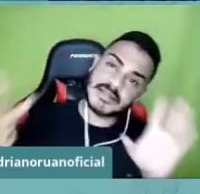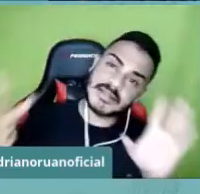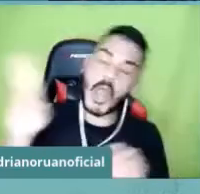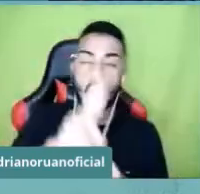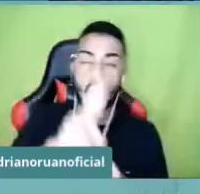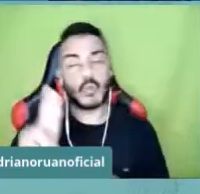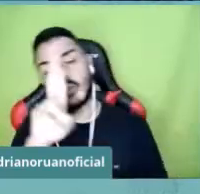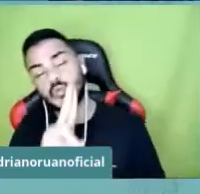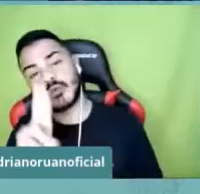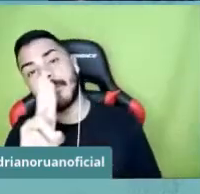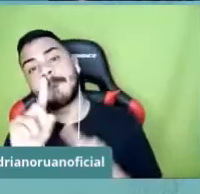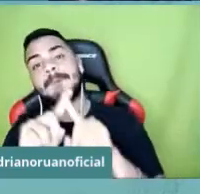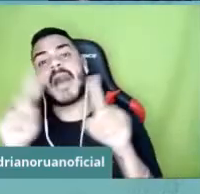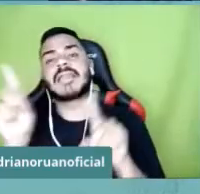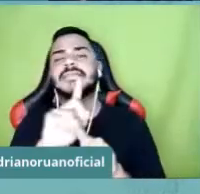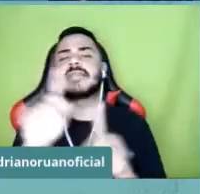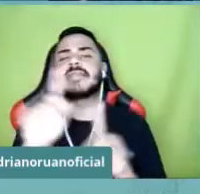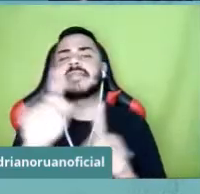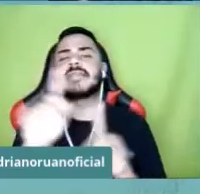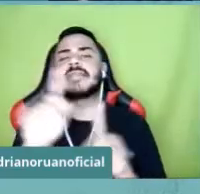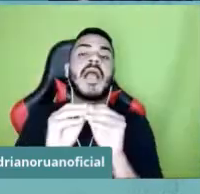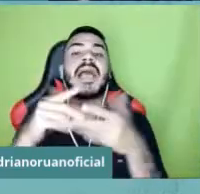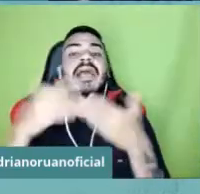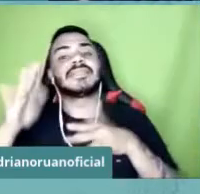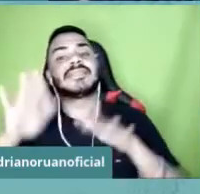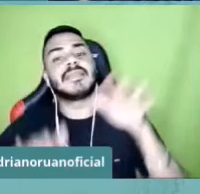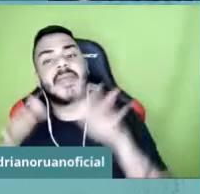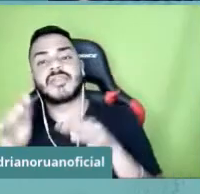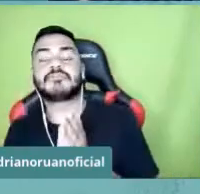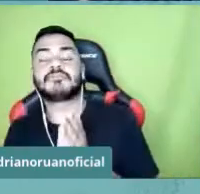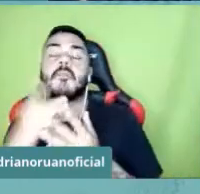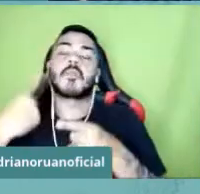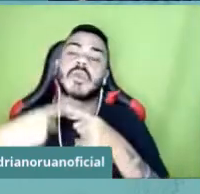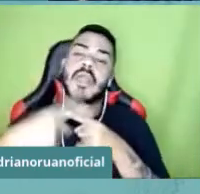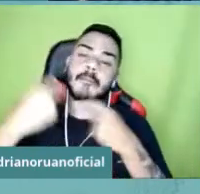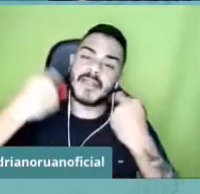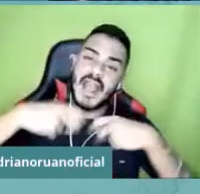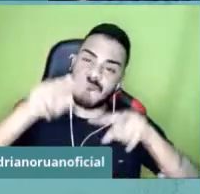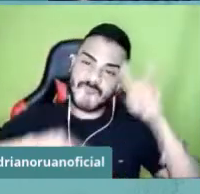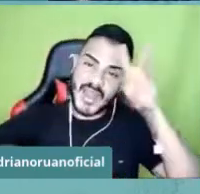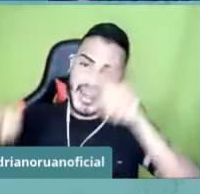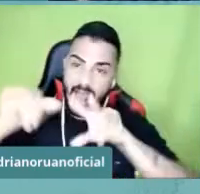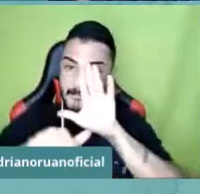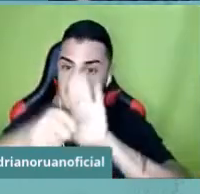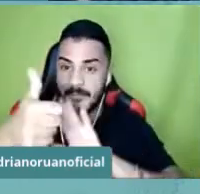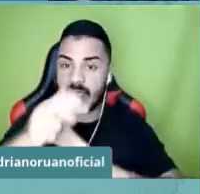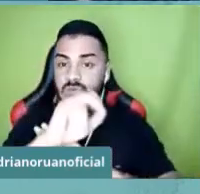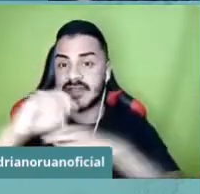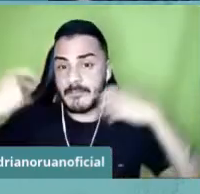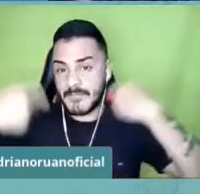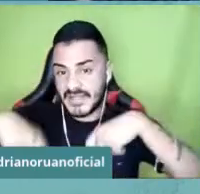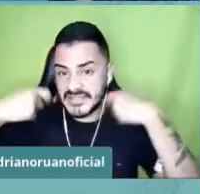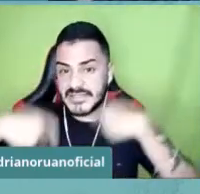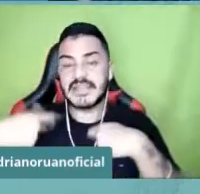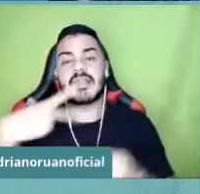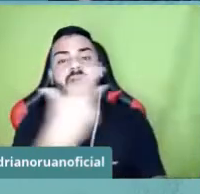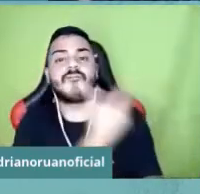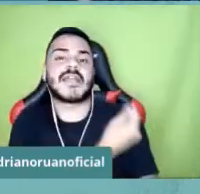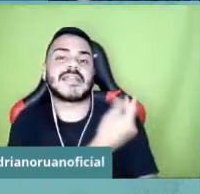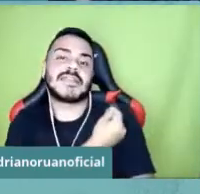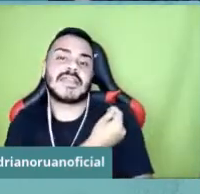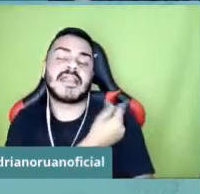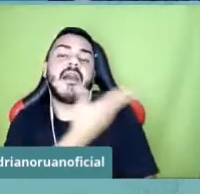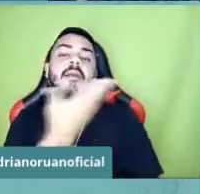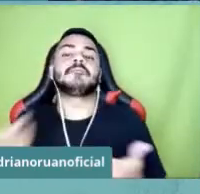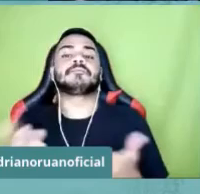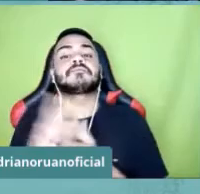não incorporar. Aí vai depender. A gente tem que avaliar primeiro se a gente precisa dessa vacina que está sendo incorporada, se a gente